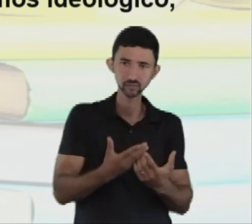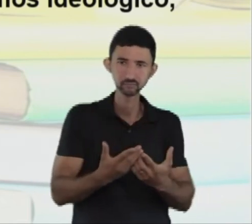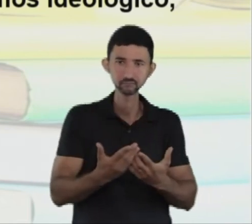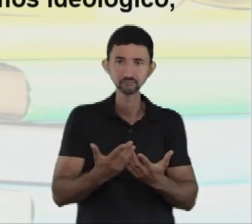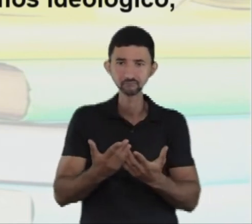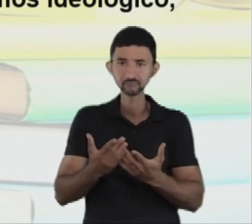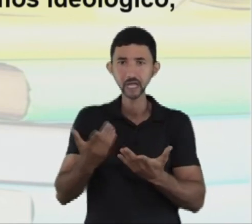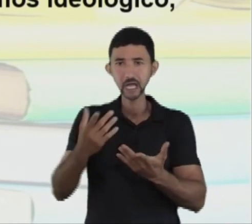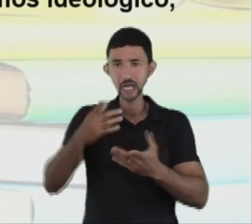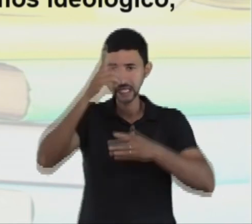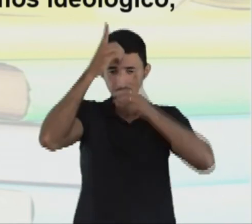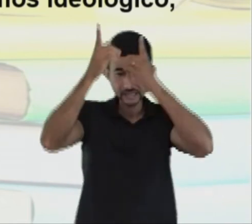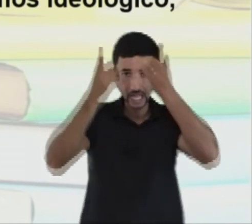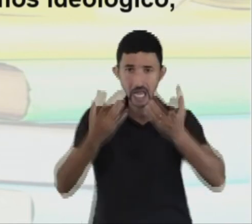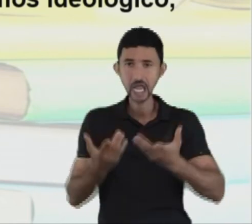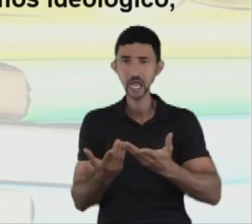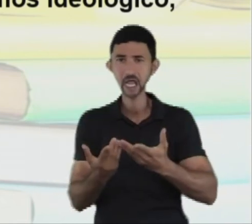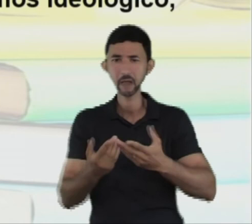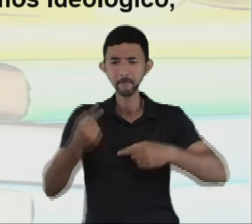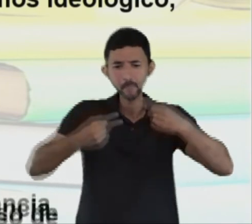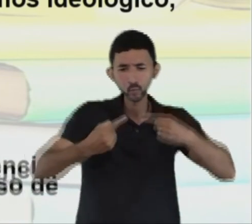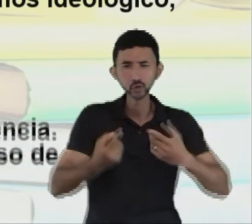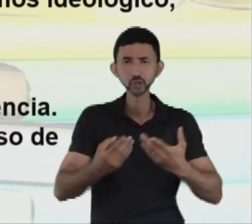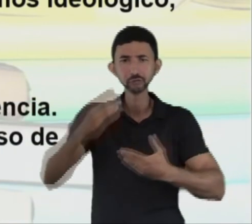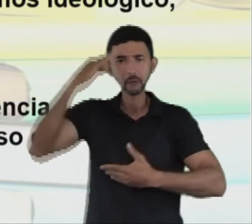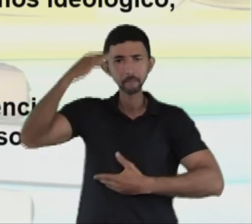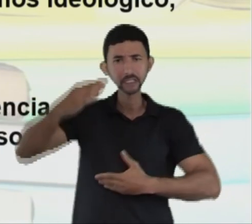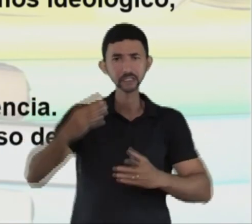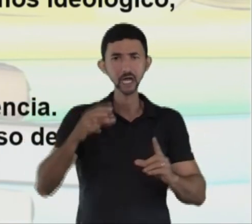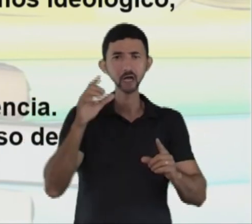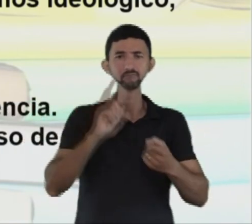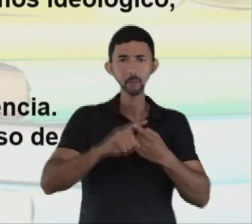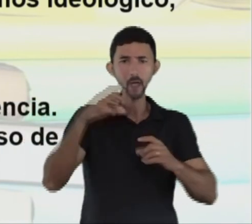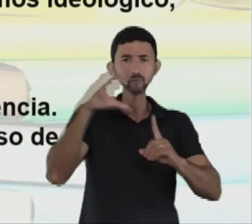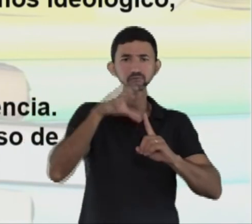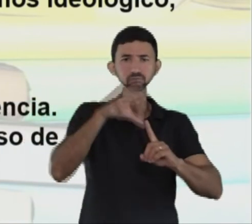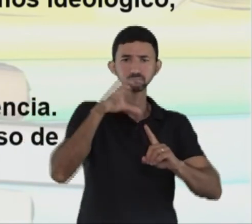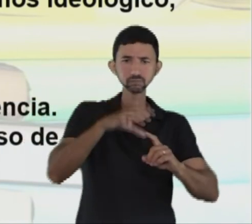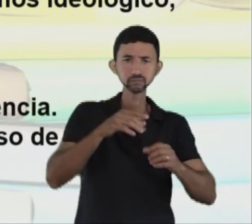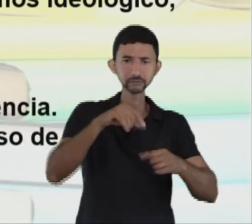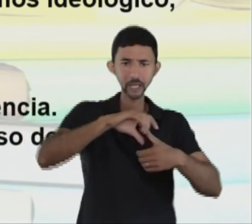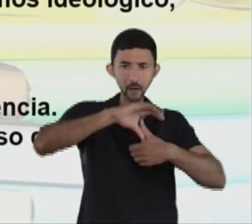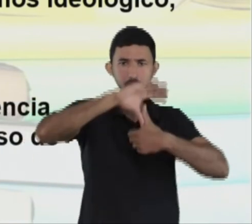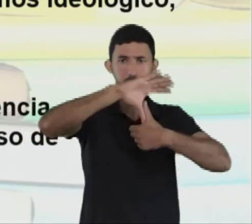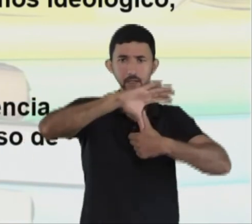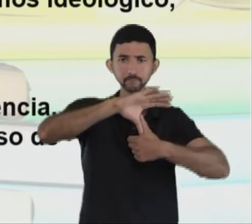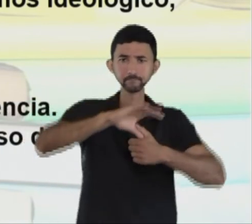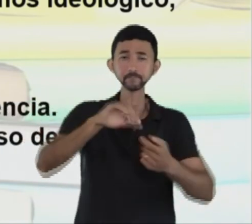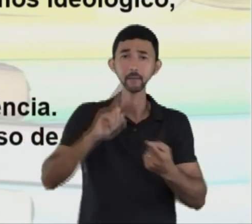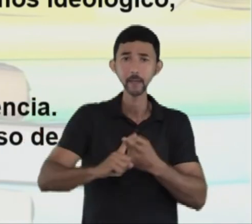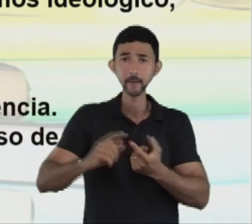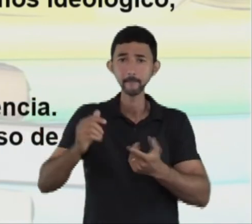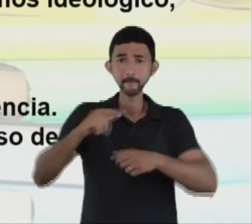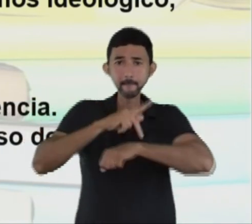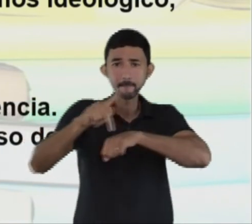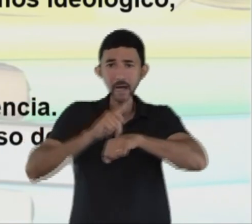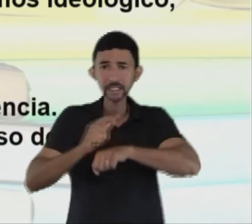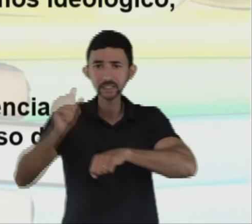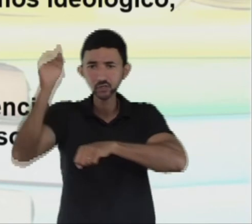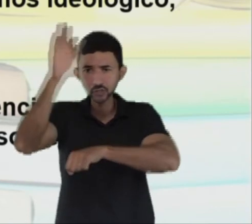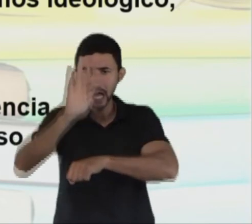política e militar. Outro aspecto importante é que os países da África, eles sofreram um processo